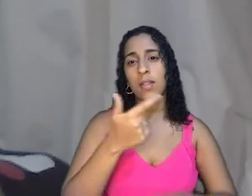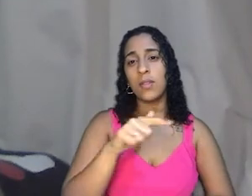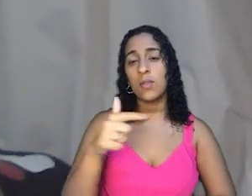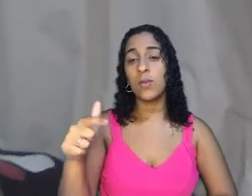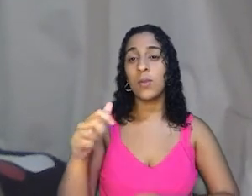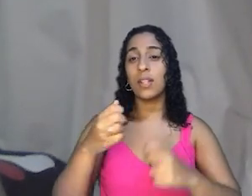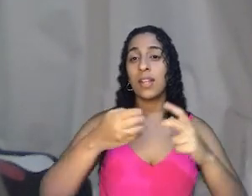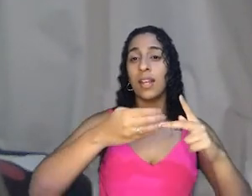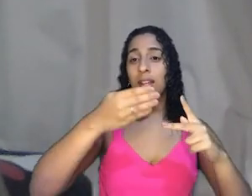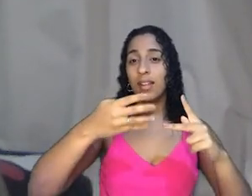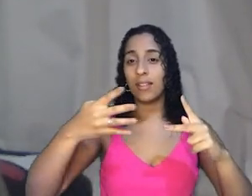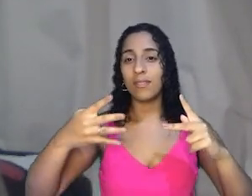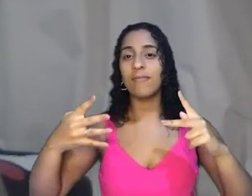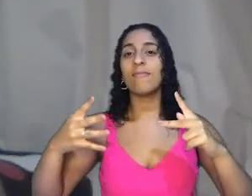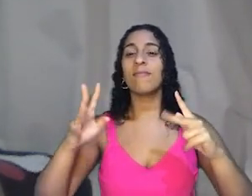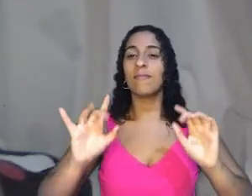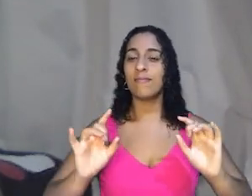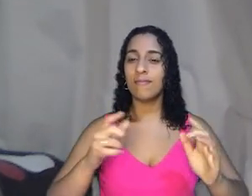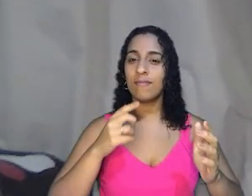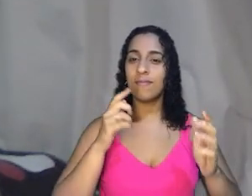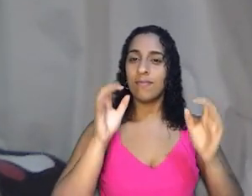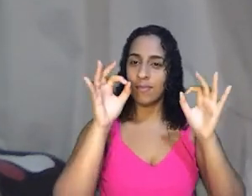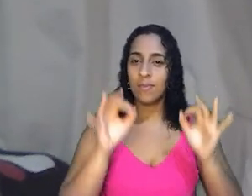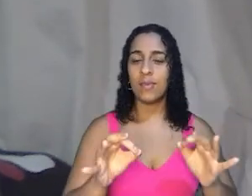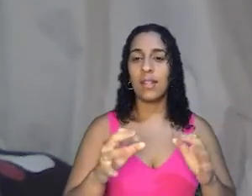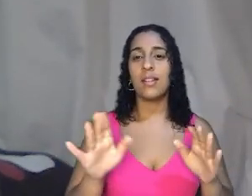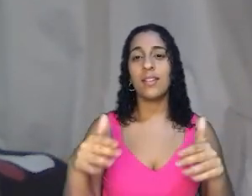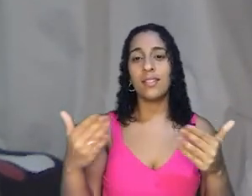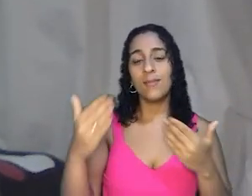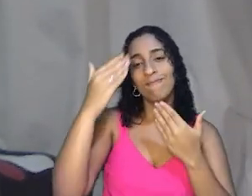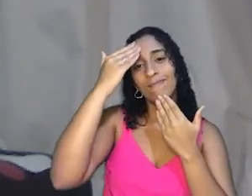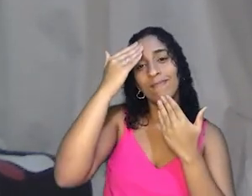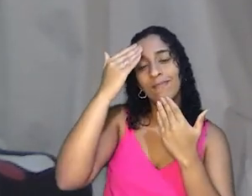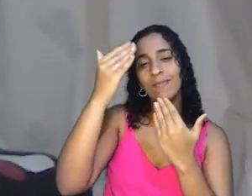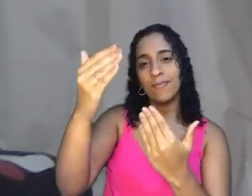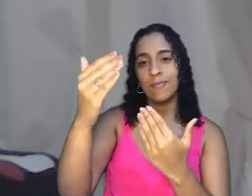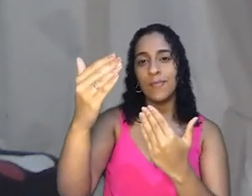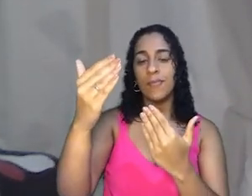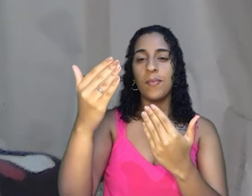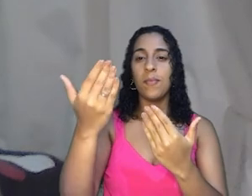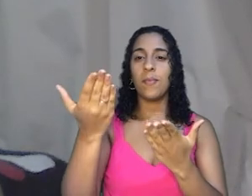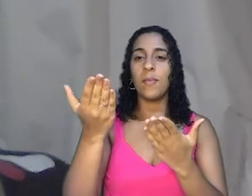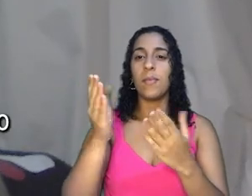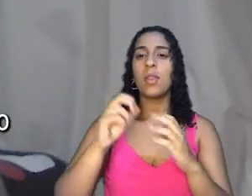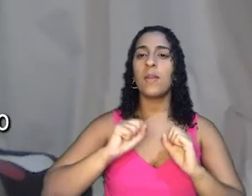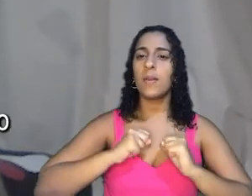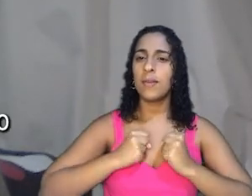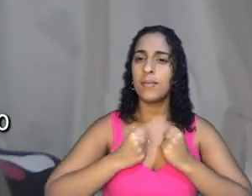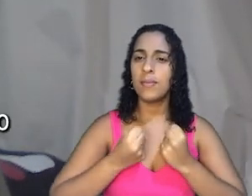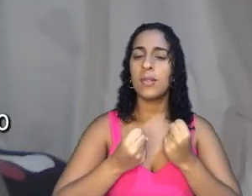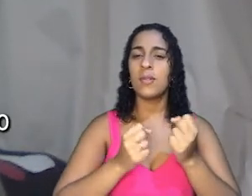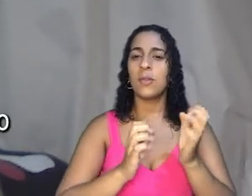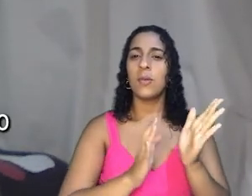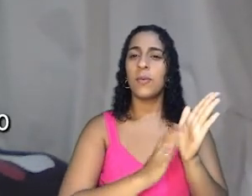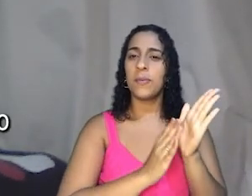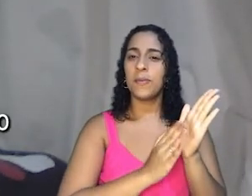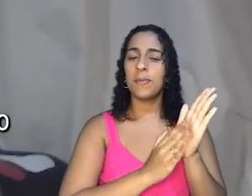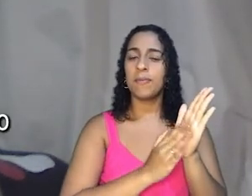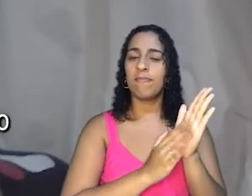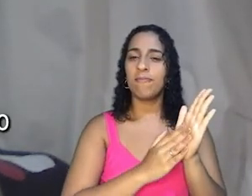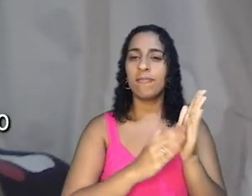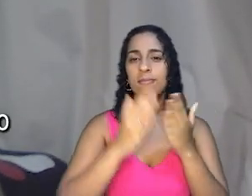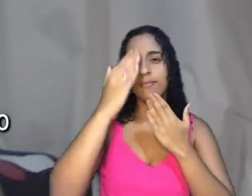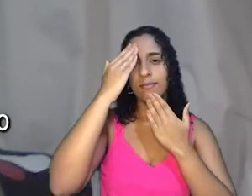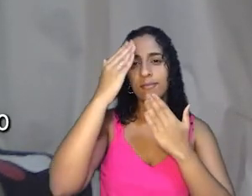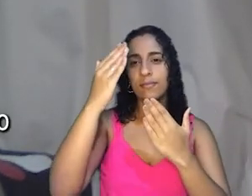as publicações específicas então fica aqui o meu agradecimento é pelo exposto me parabenização pelo